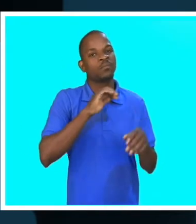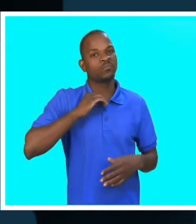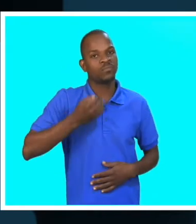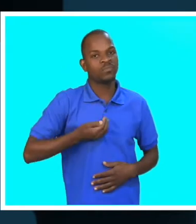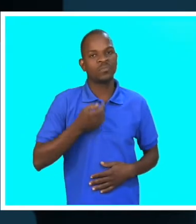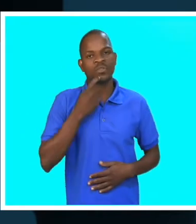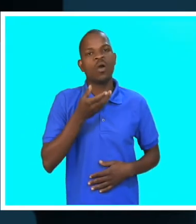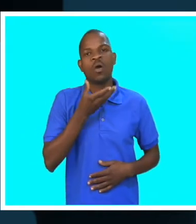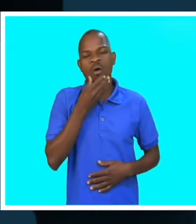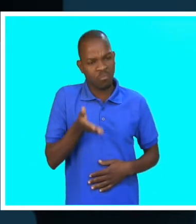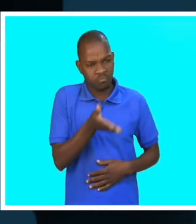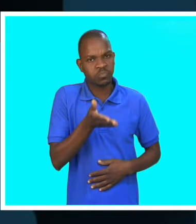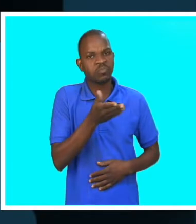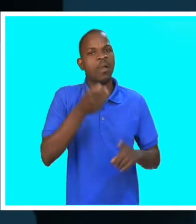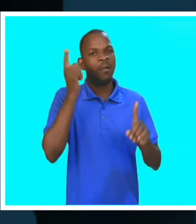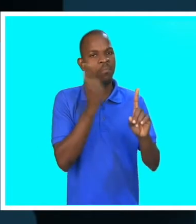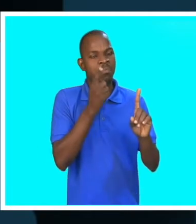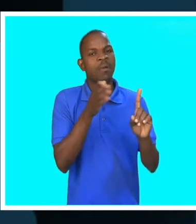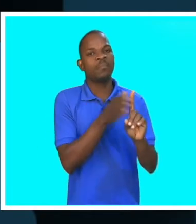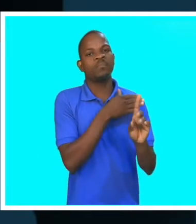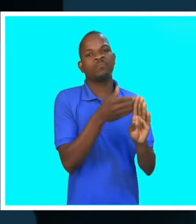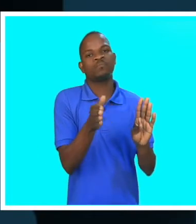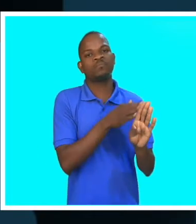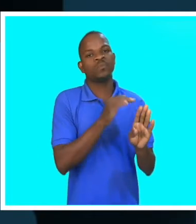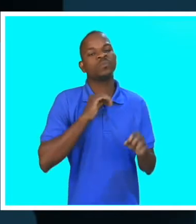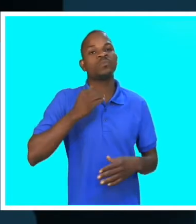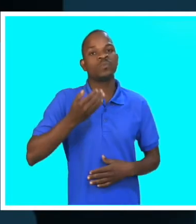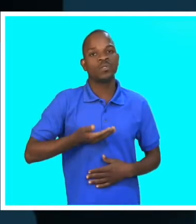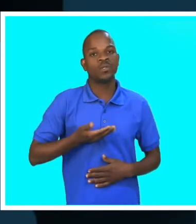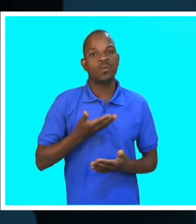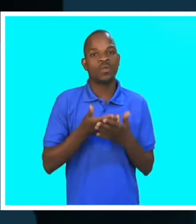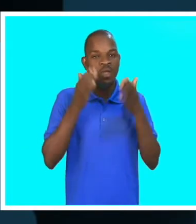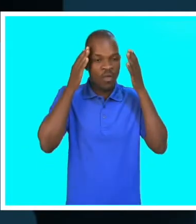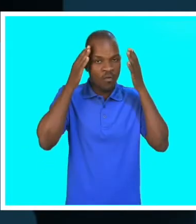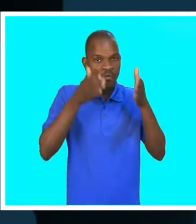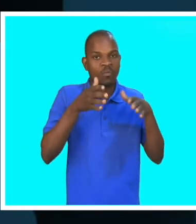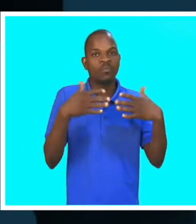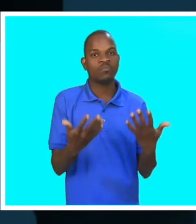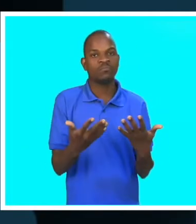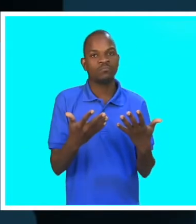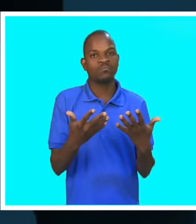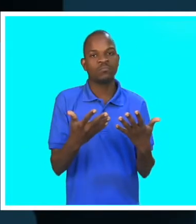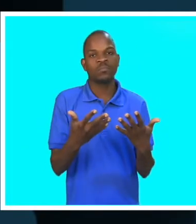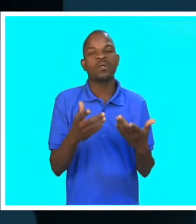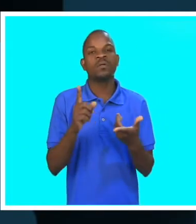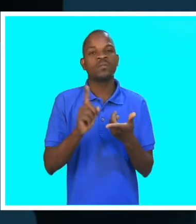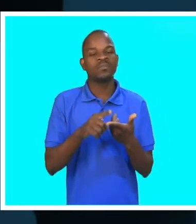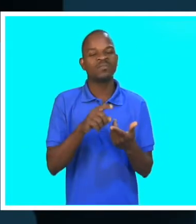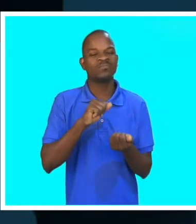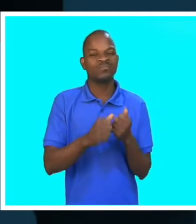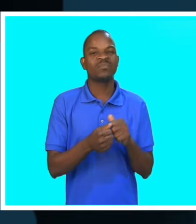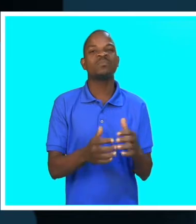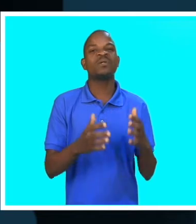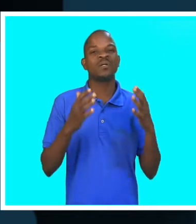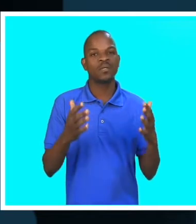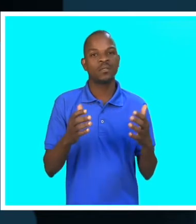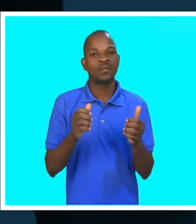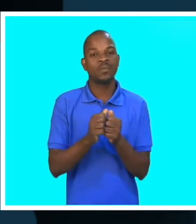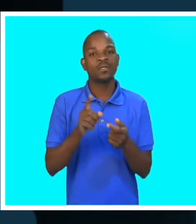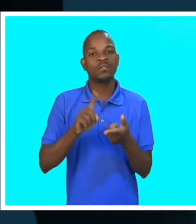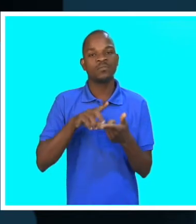possa agredir a sua esposa, por exemplo, por forma a lhe obedecer. Então, este é o grande mal. Mas